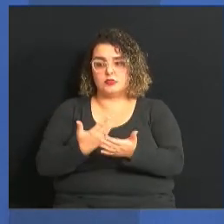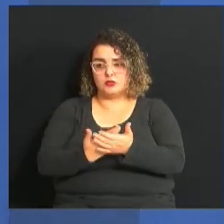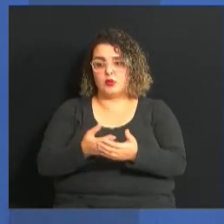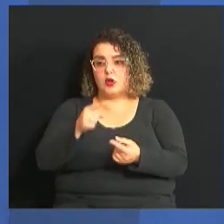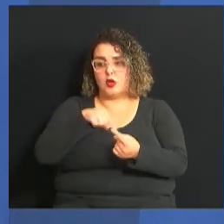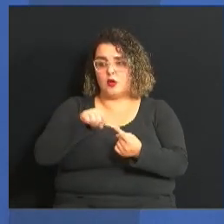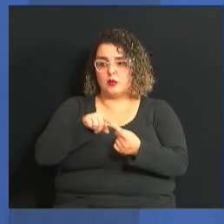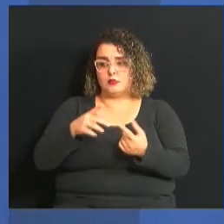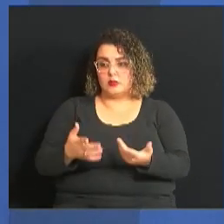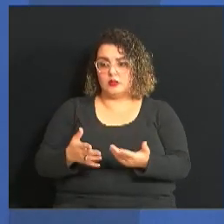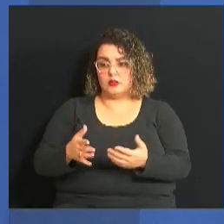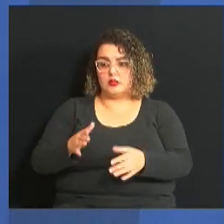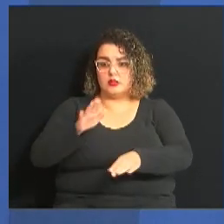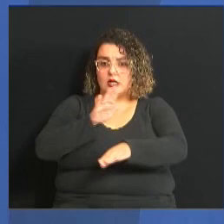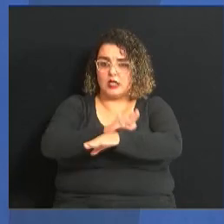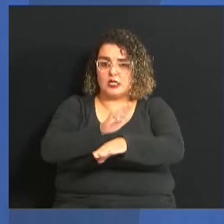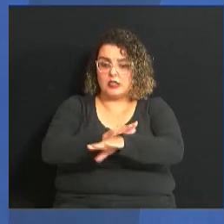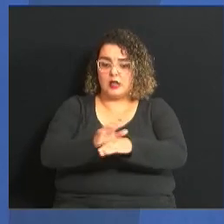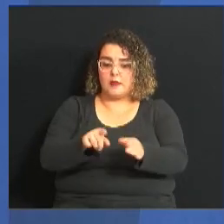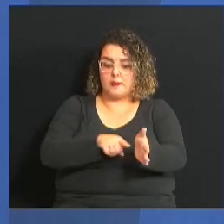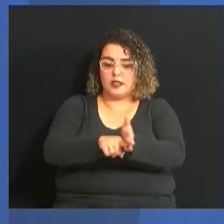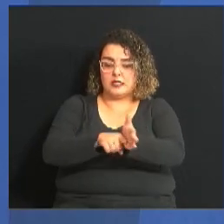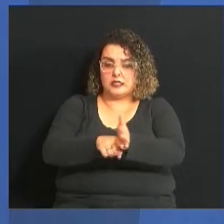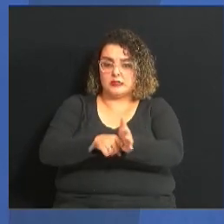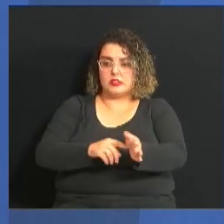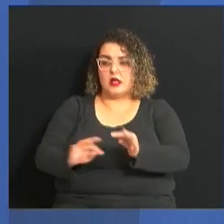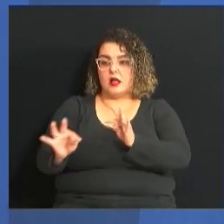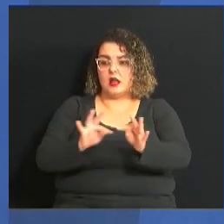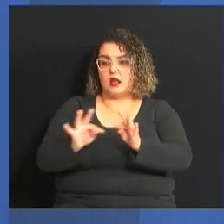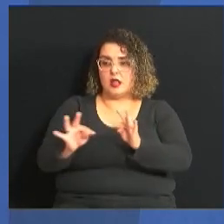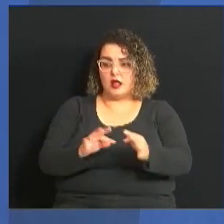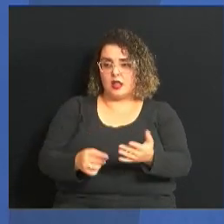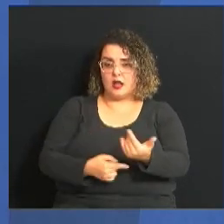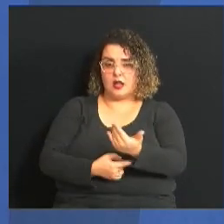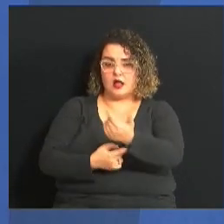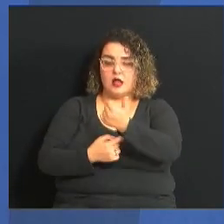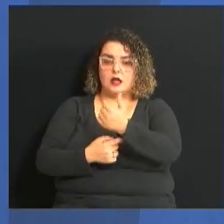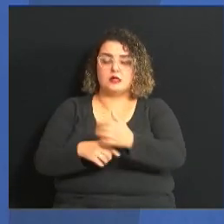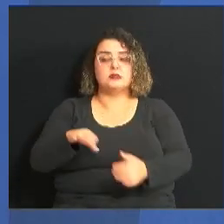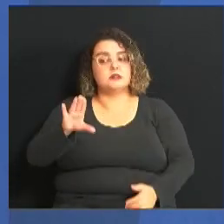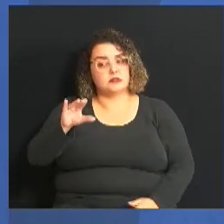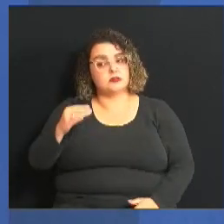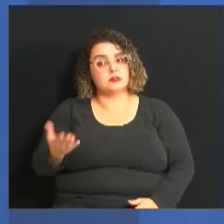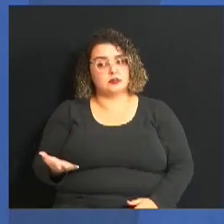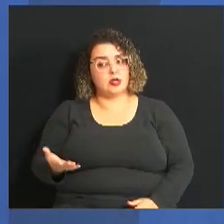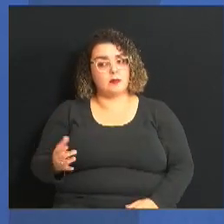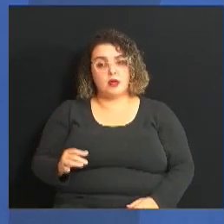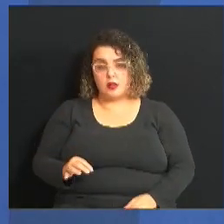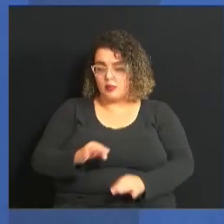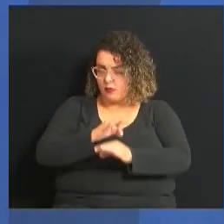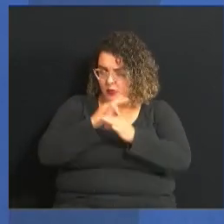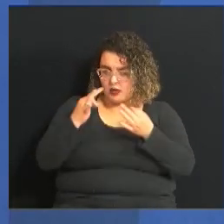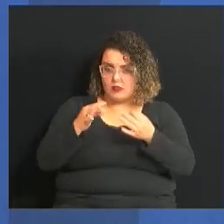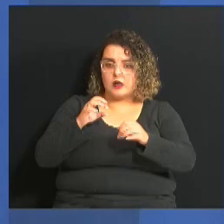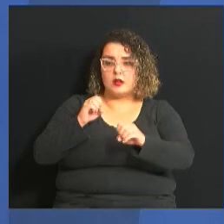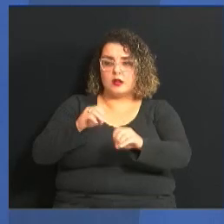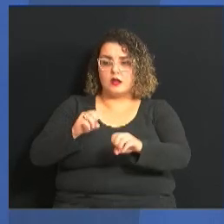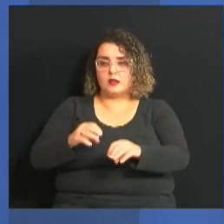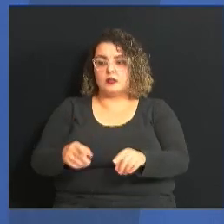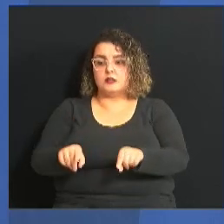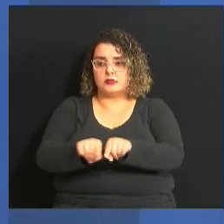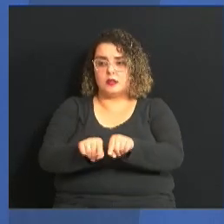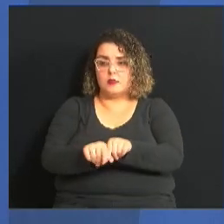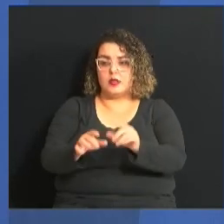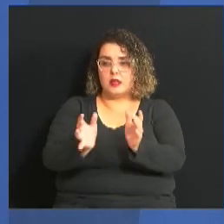de assistência a pesquisa tecnológica e científica para o aperfeiçoamento do ensino também compete a